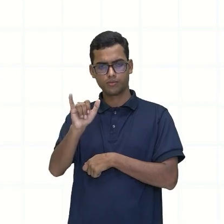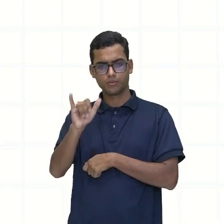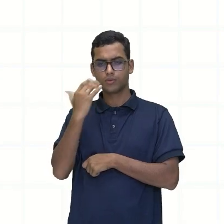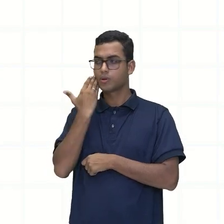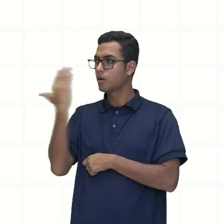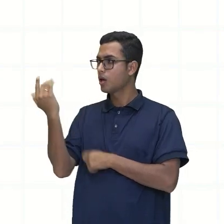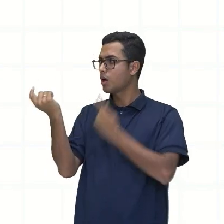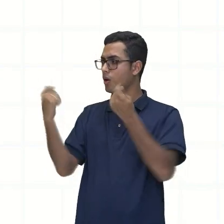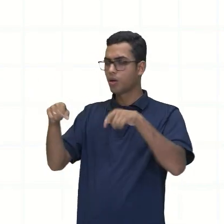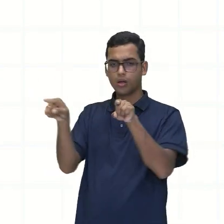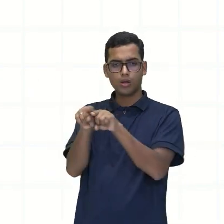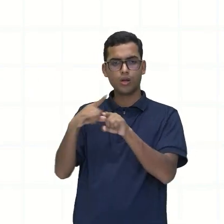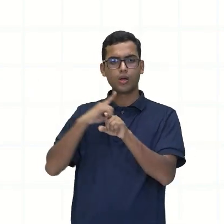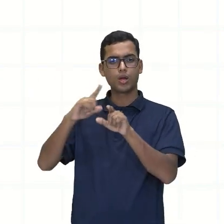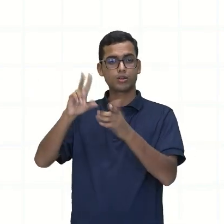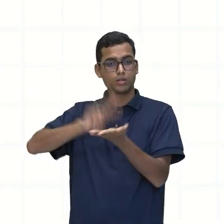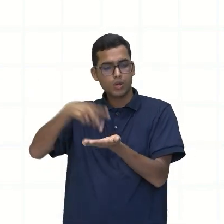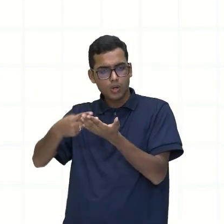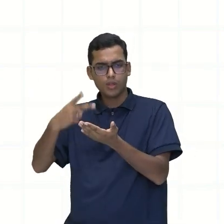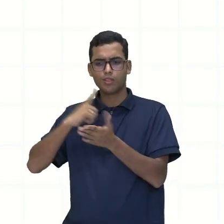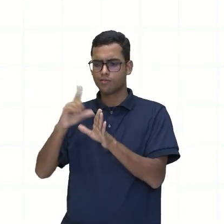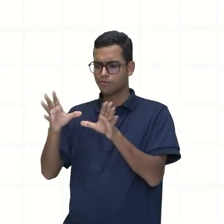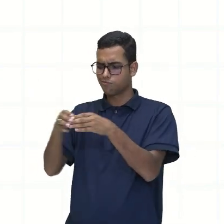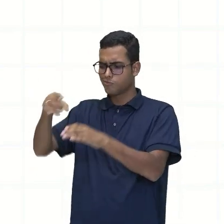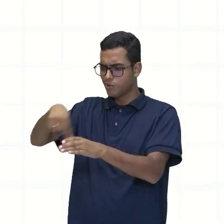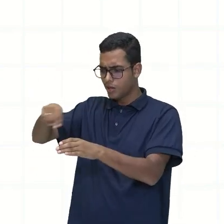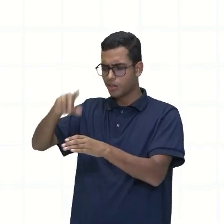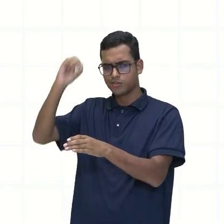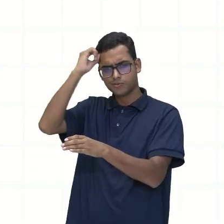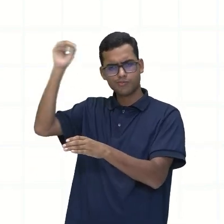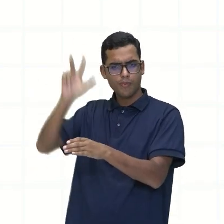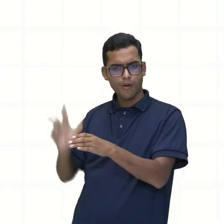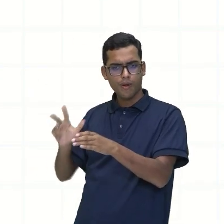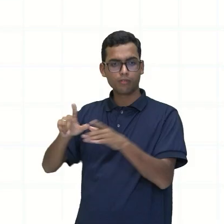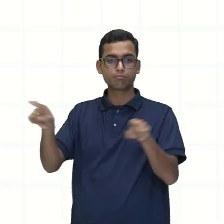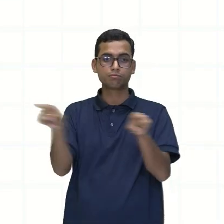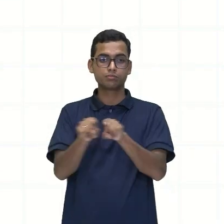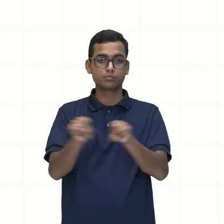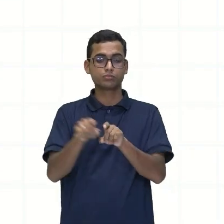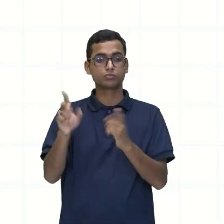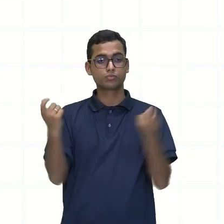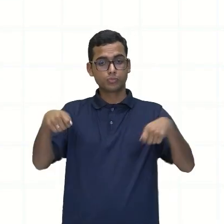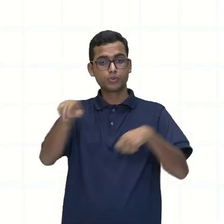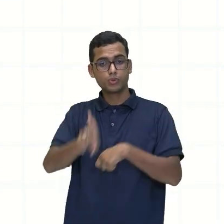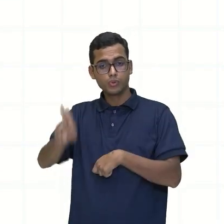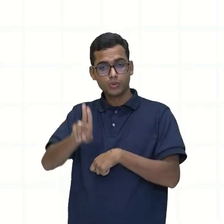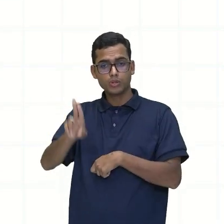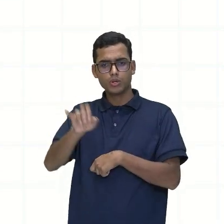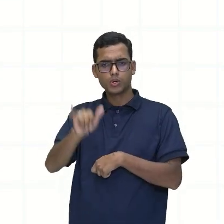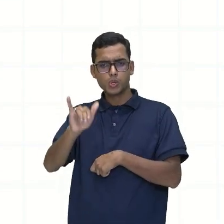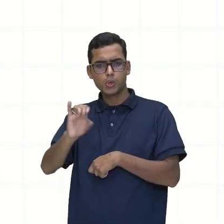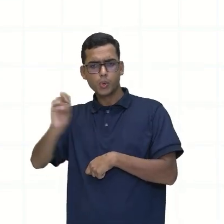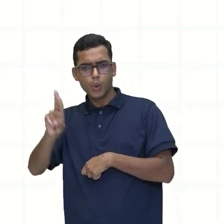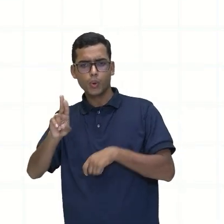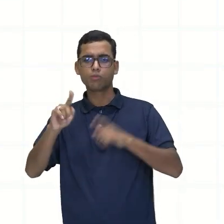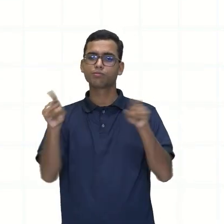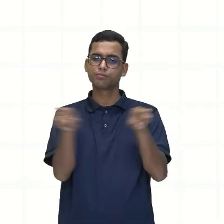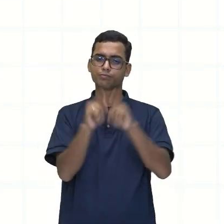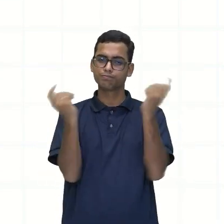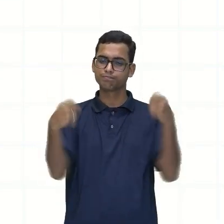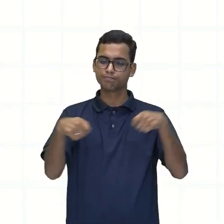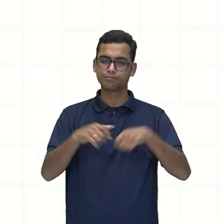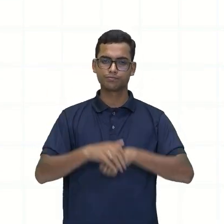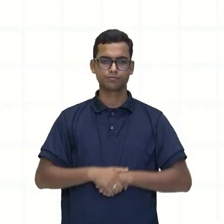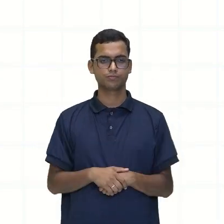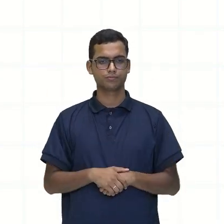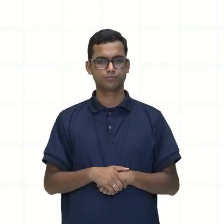Eles são espertos. Posso usar o you de vocês. You are smart, tá bom? Ou então,